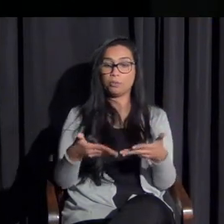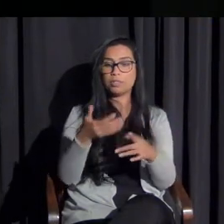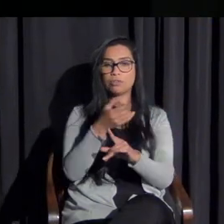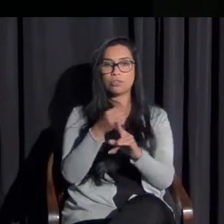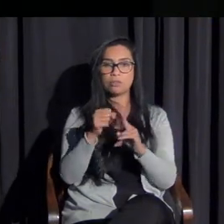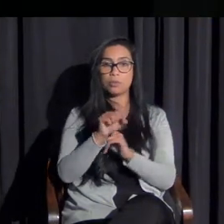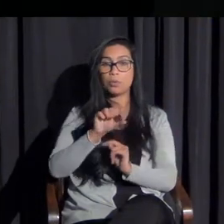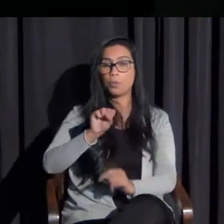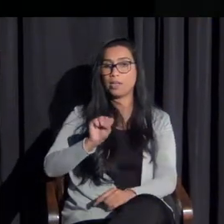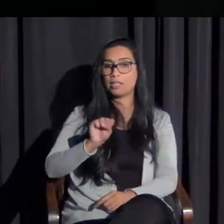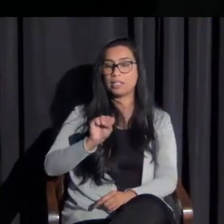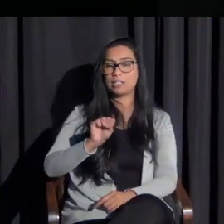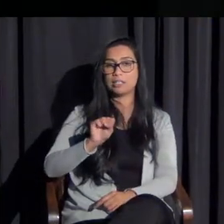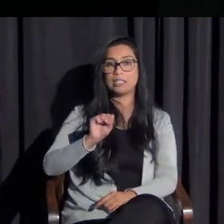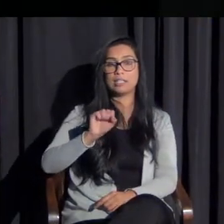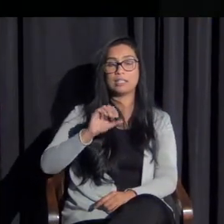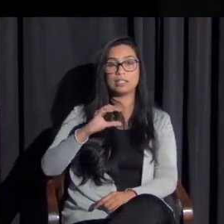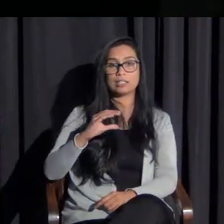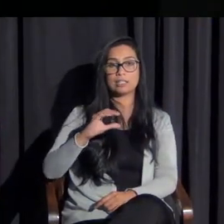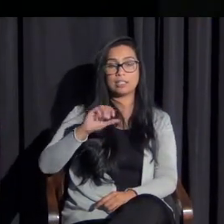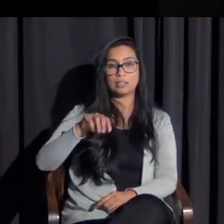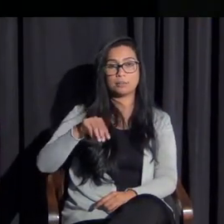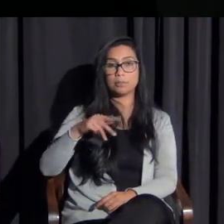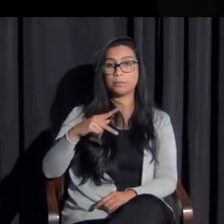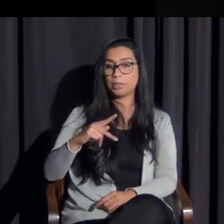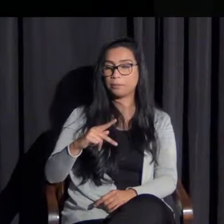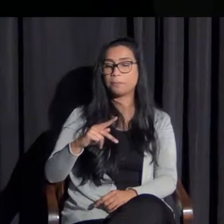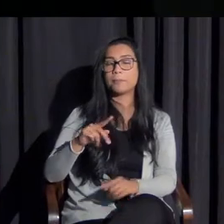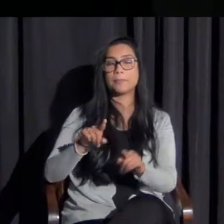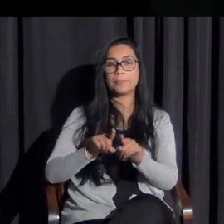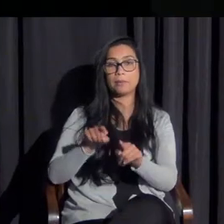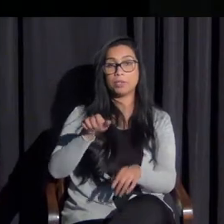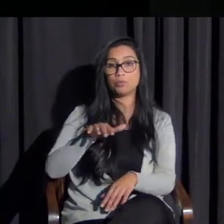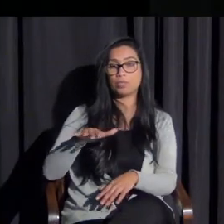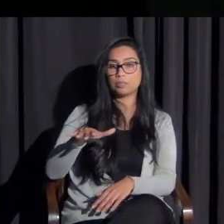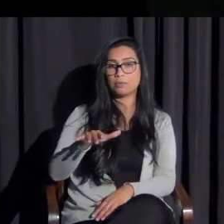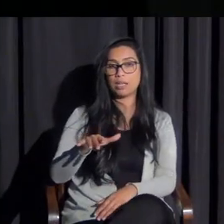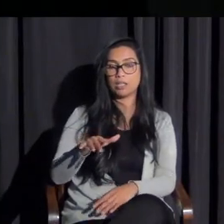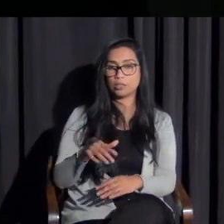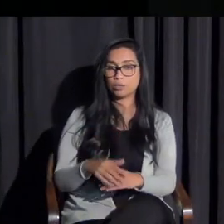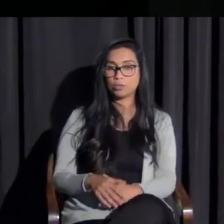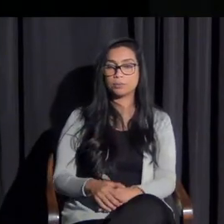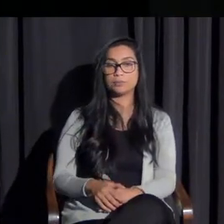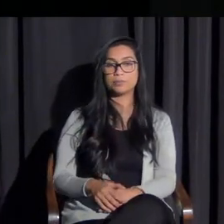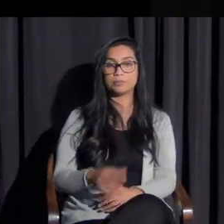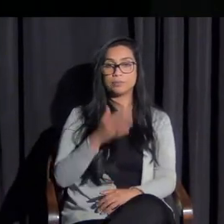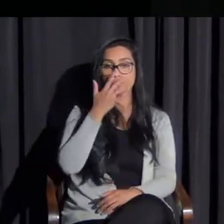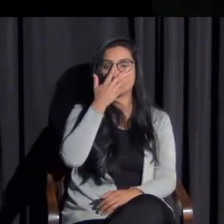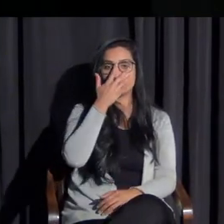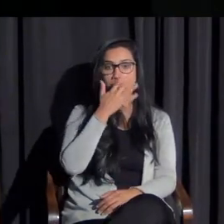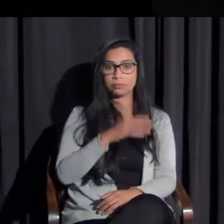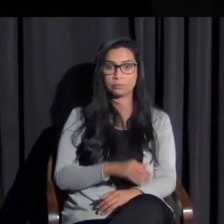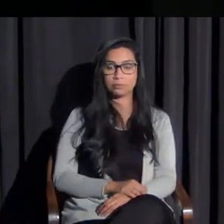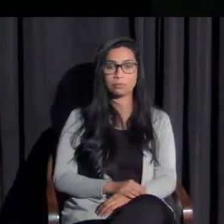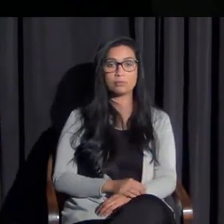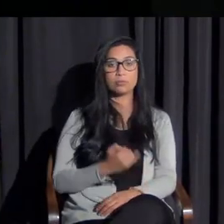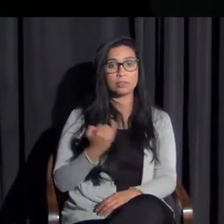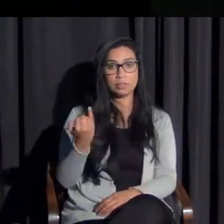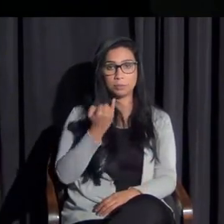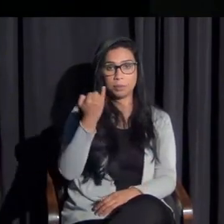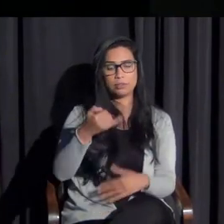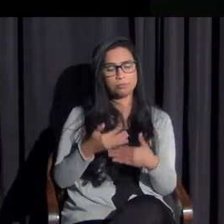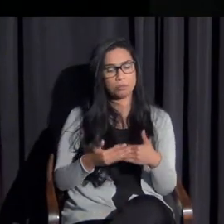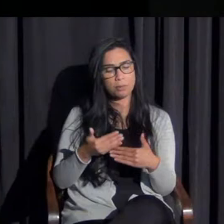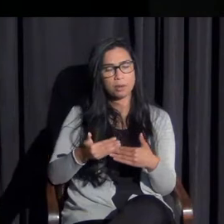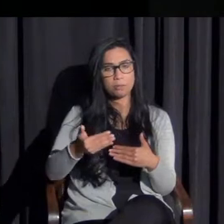MST, em num acampamento, né, num assentamento ainda, né, num, por conta, enfim, do processo,